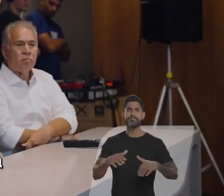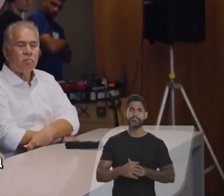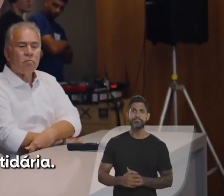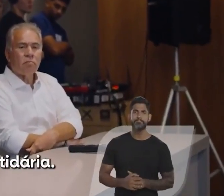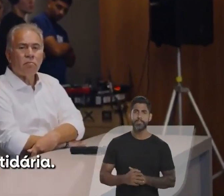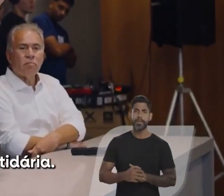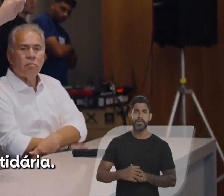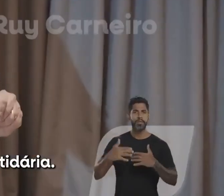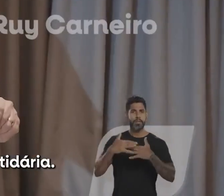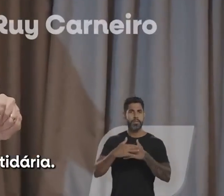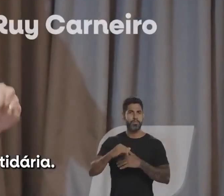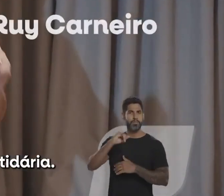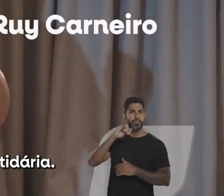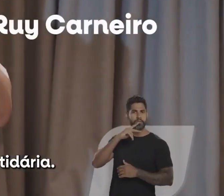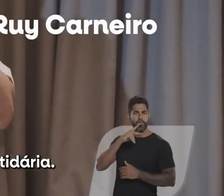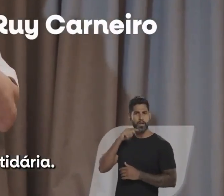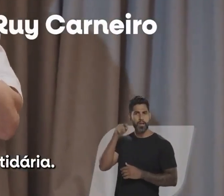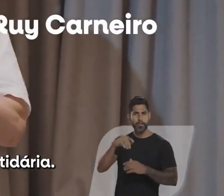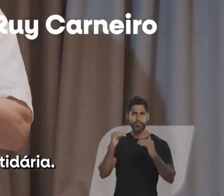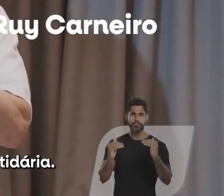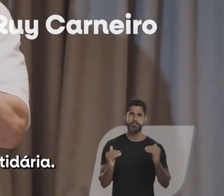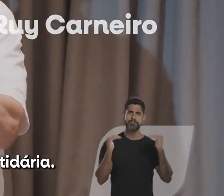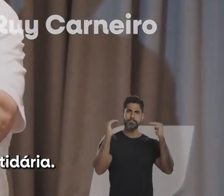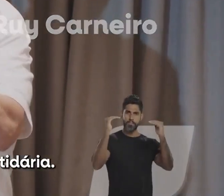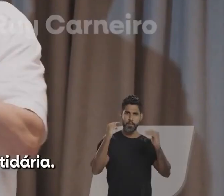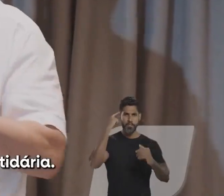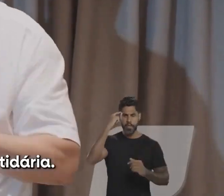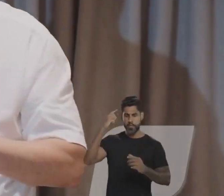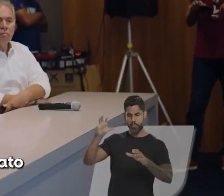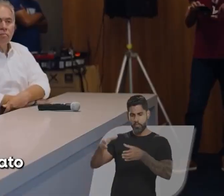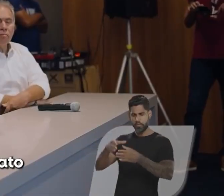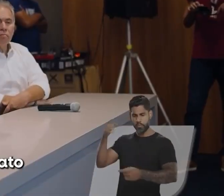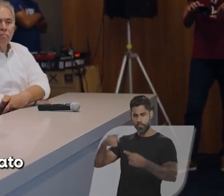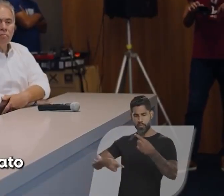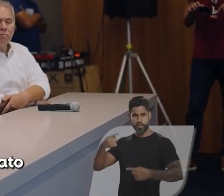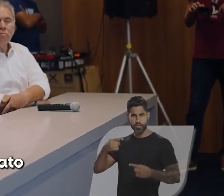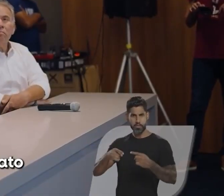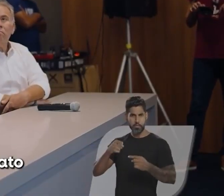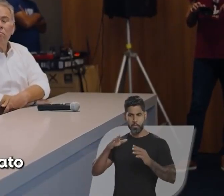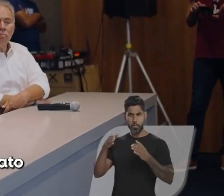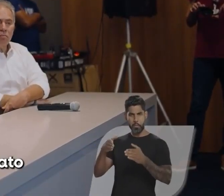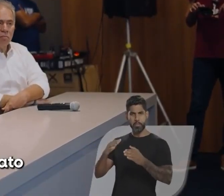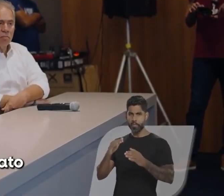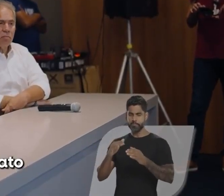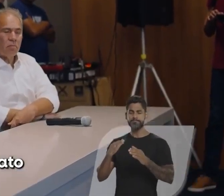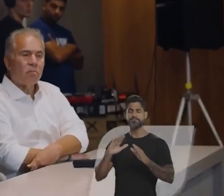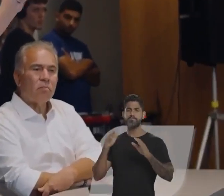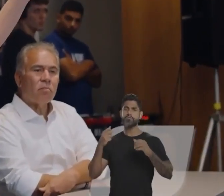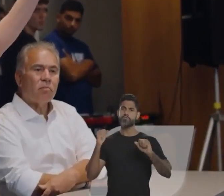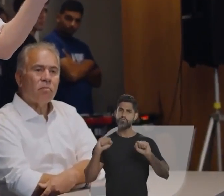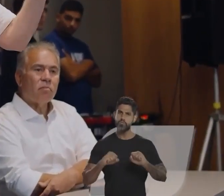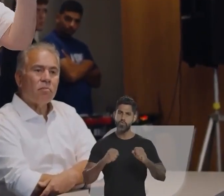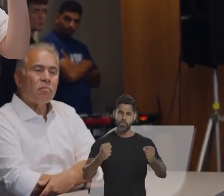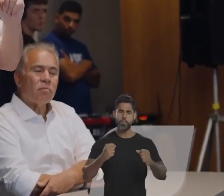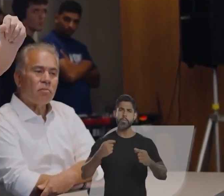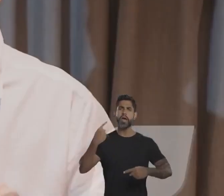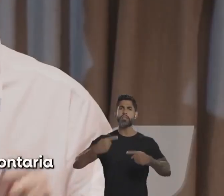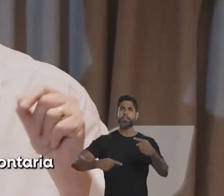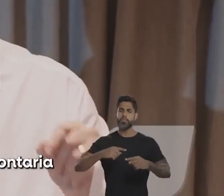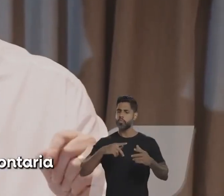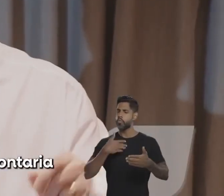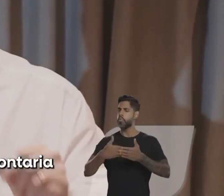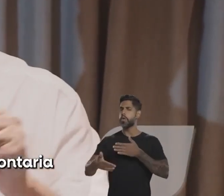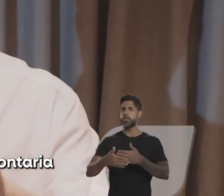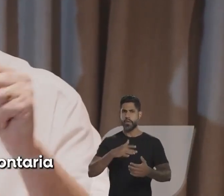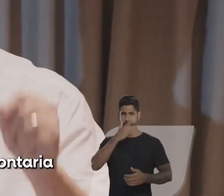Pessoa está acima de qualquer cor partidária. Poderia ter aqui um candidato de qualquer partido.